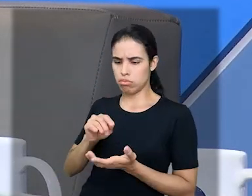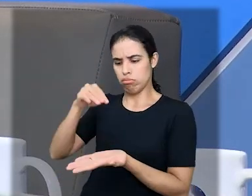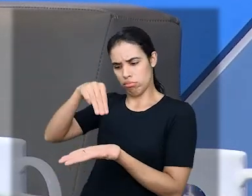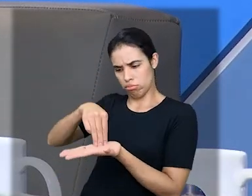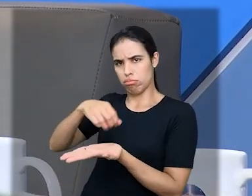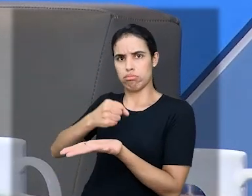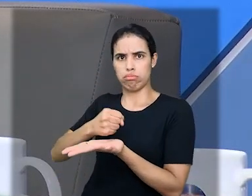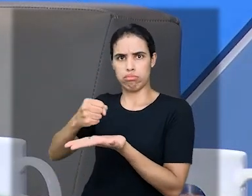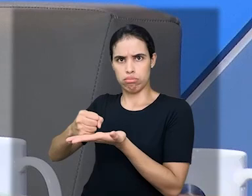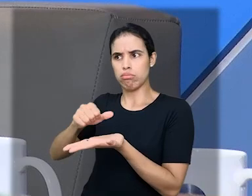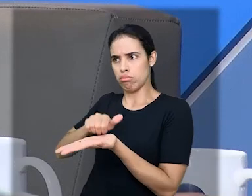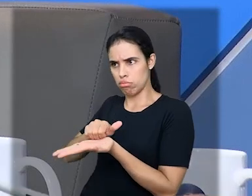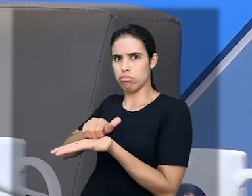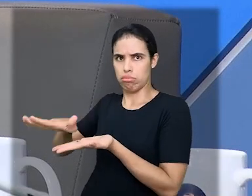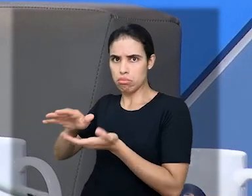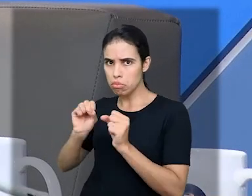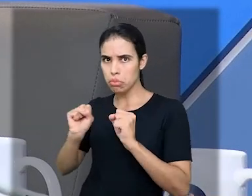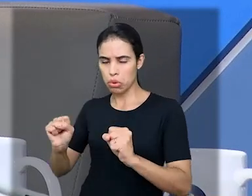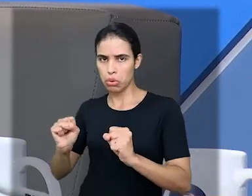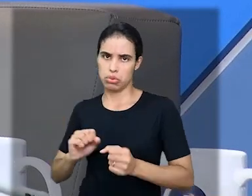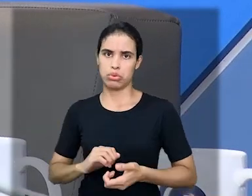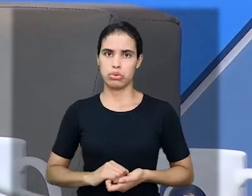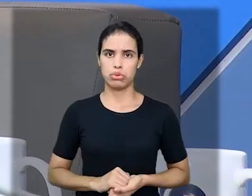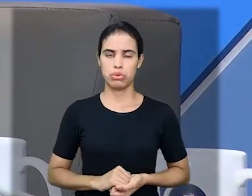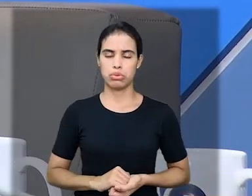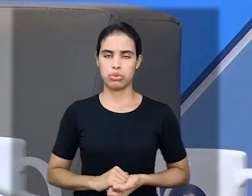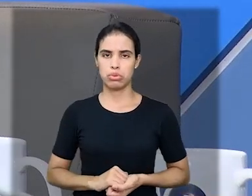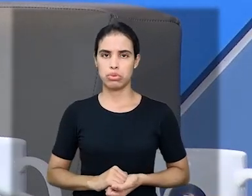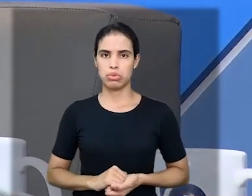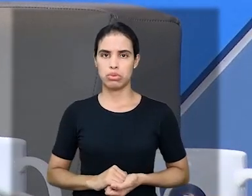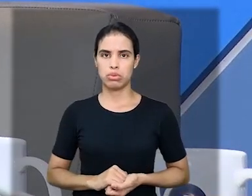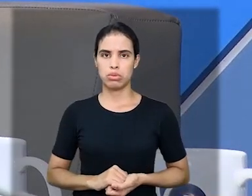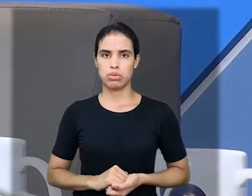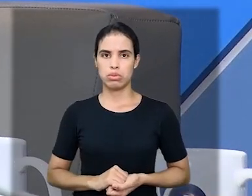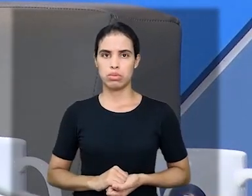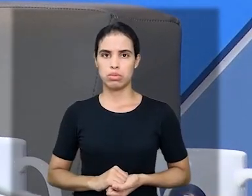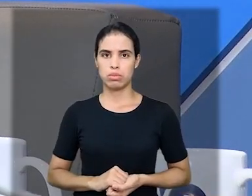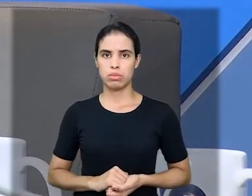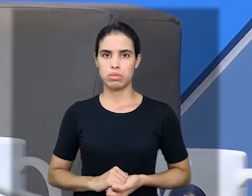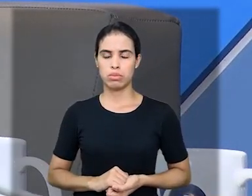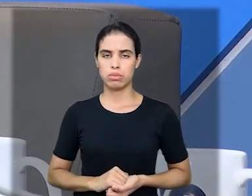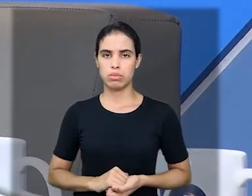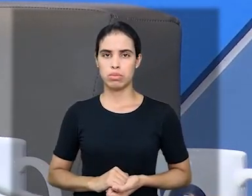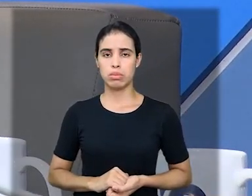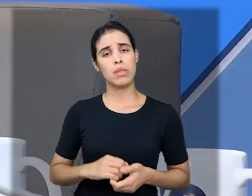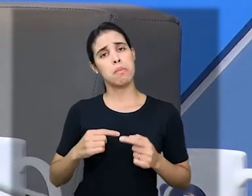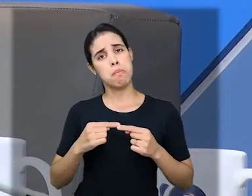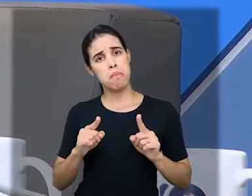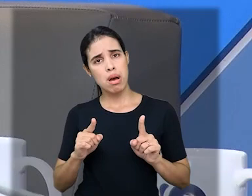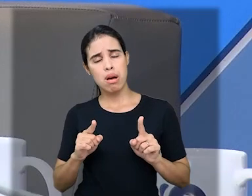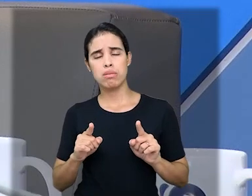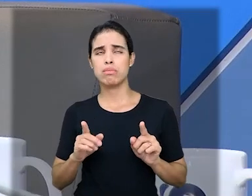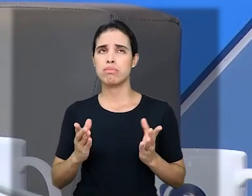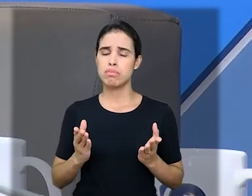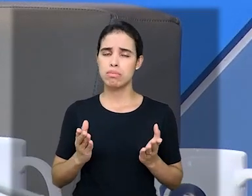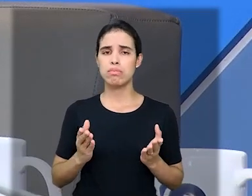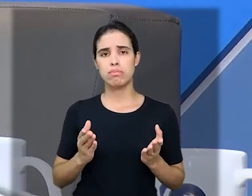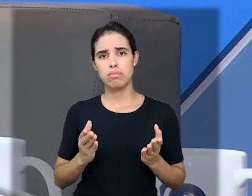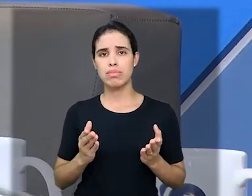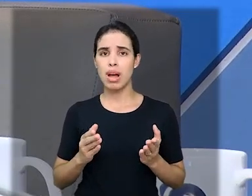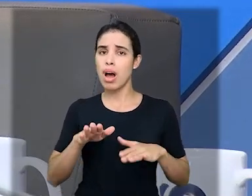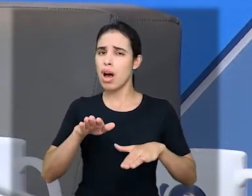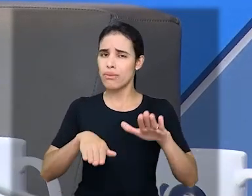medida, uma advertência, uma suspensão por conta disso. Você já pode aplicar a dispensa por justa causa de imediato. Mas existem coisas